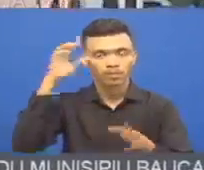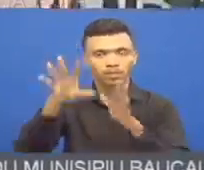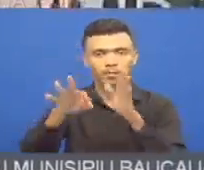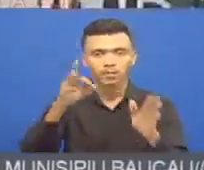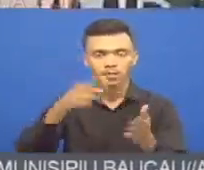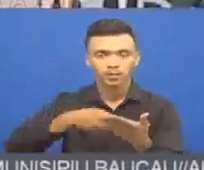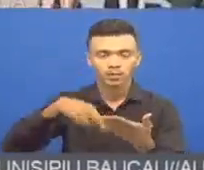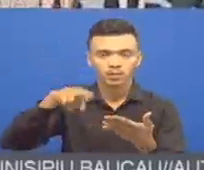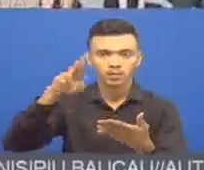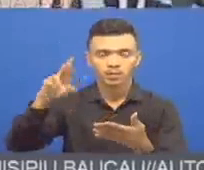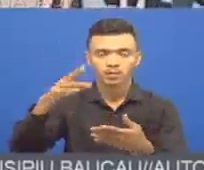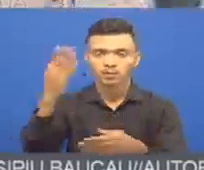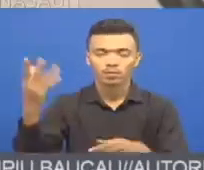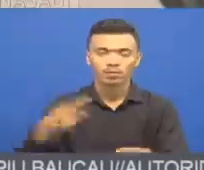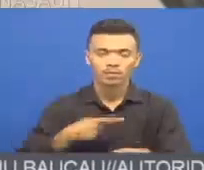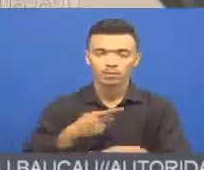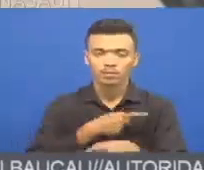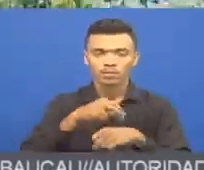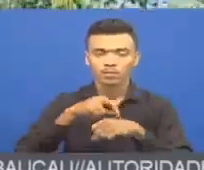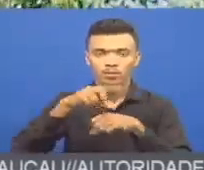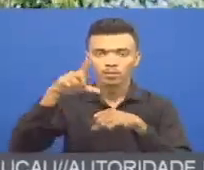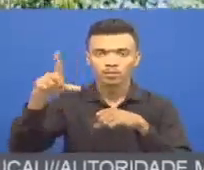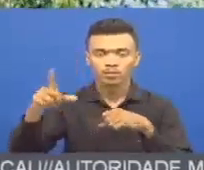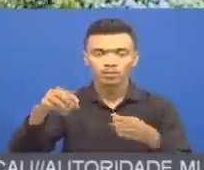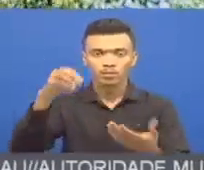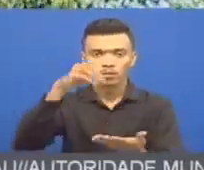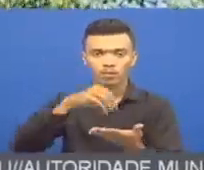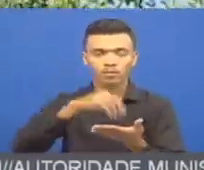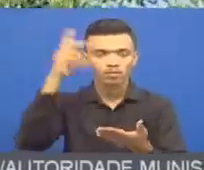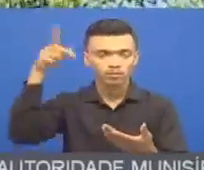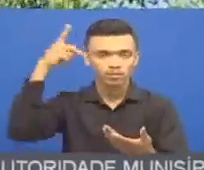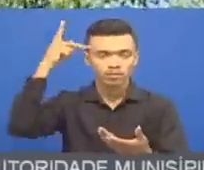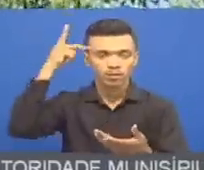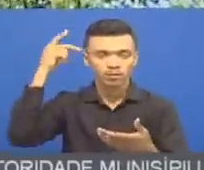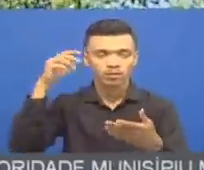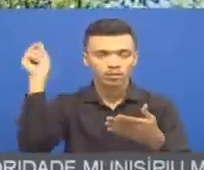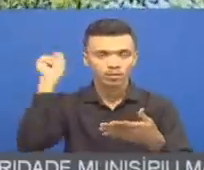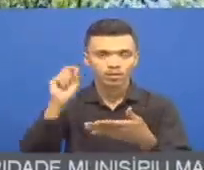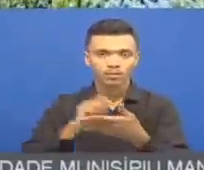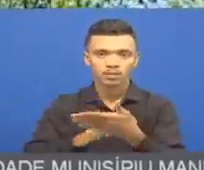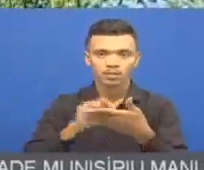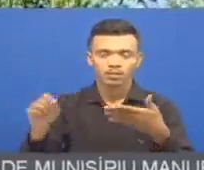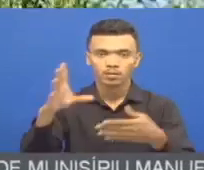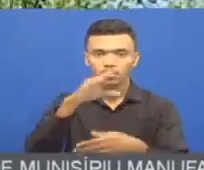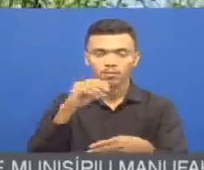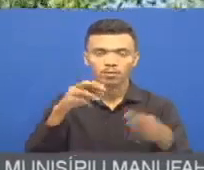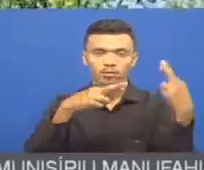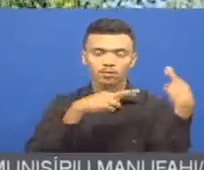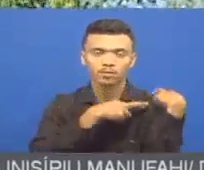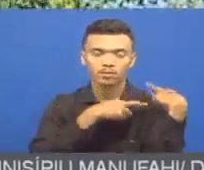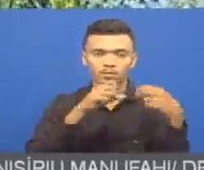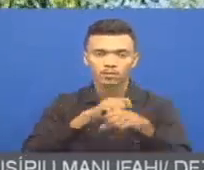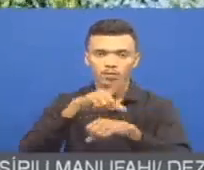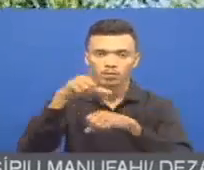aprovação unanimidade e parlamento foi na leis, né? Nebe integra mons política de centralização administrativa no poder local.